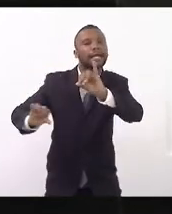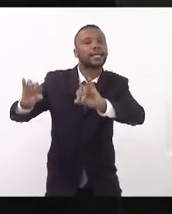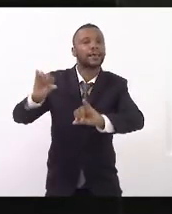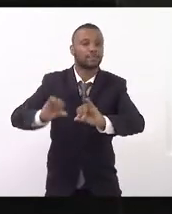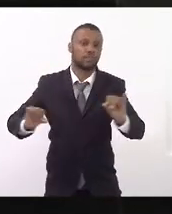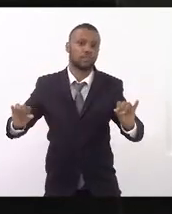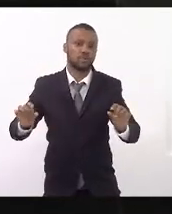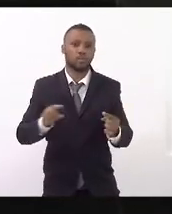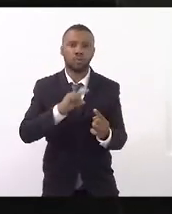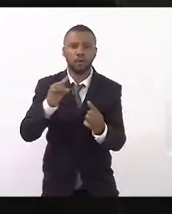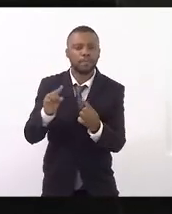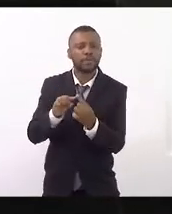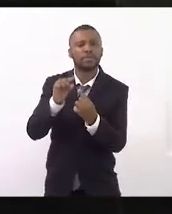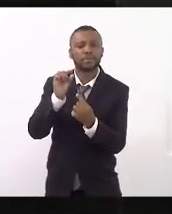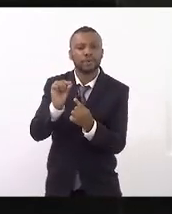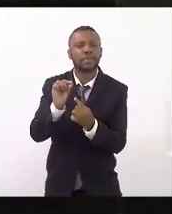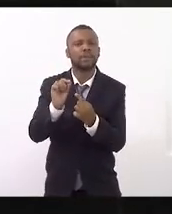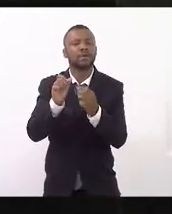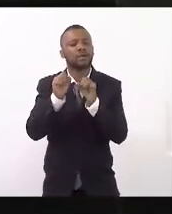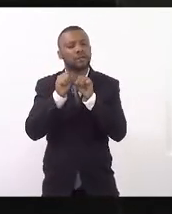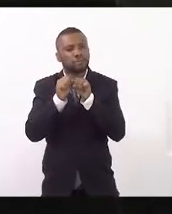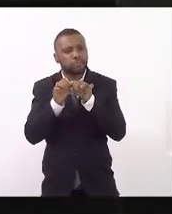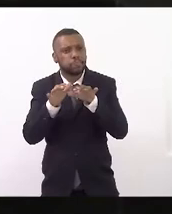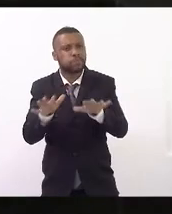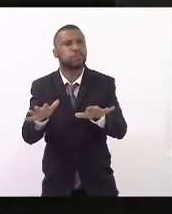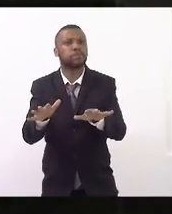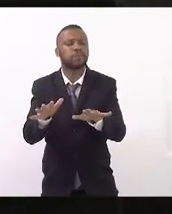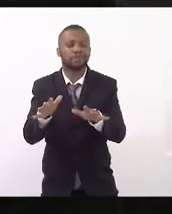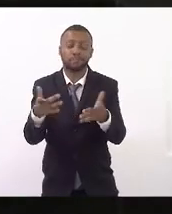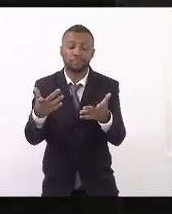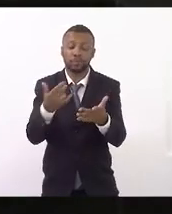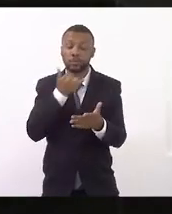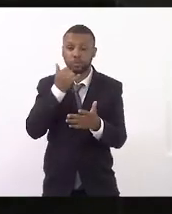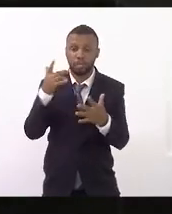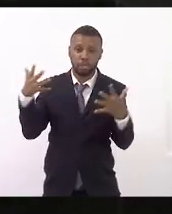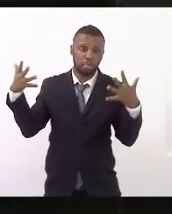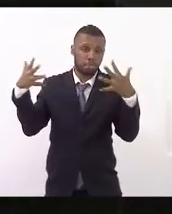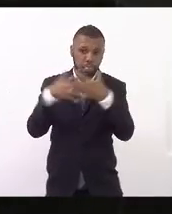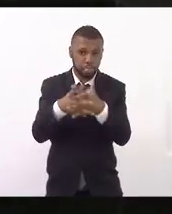que a reverberização, porque a